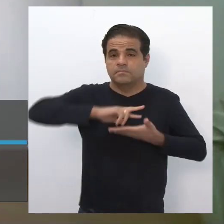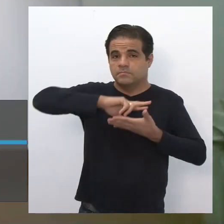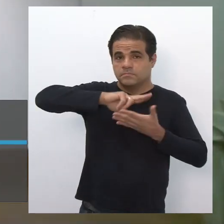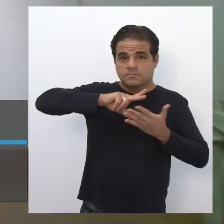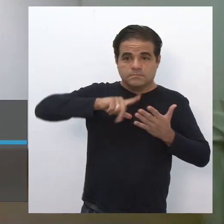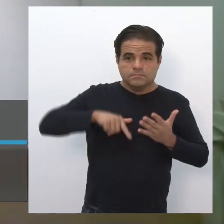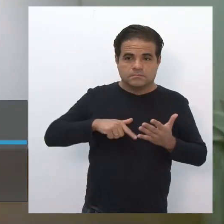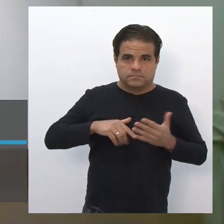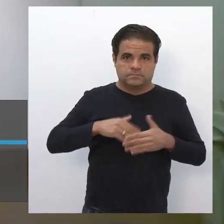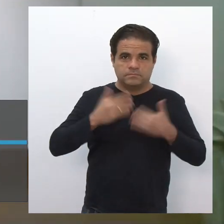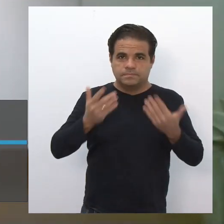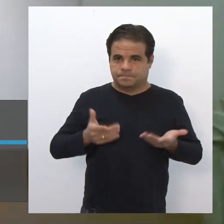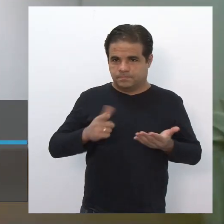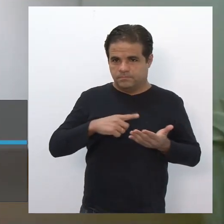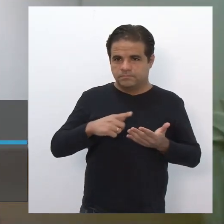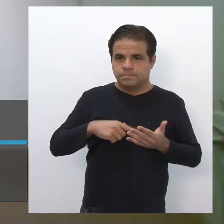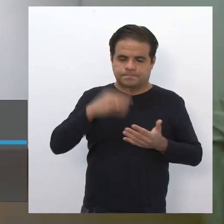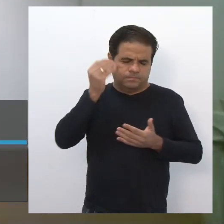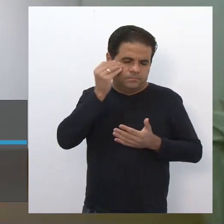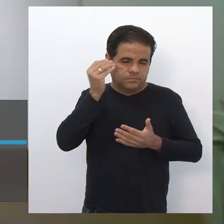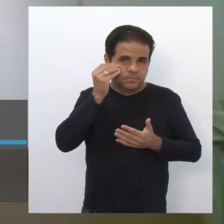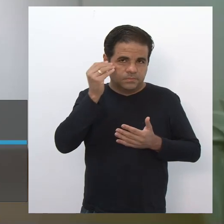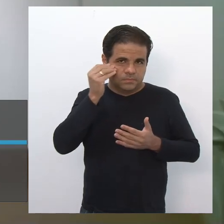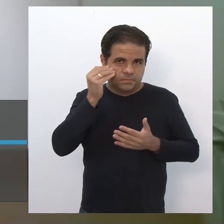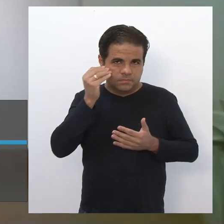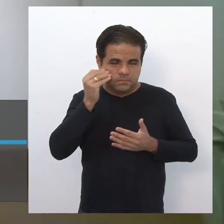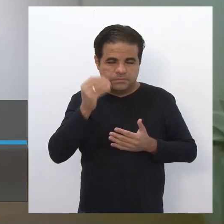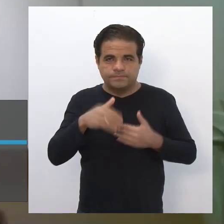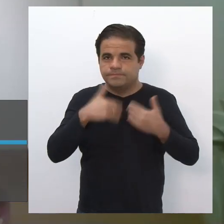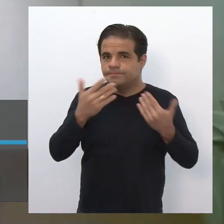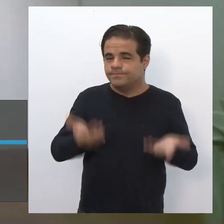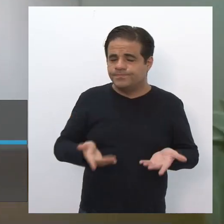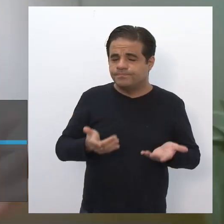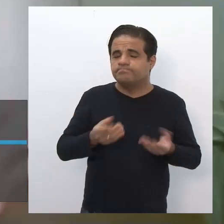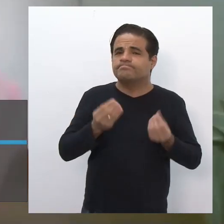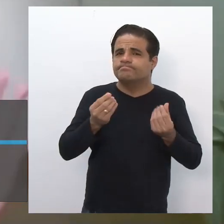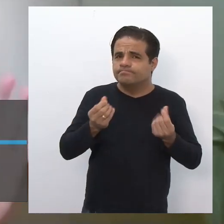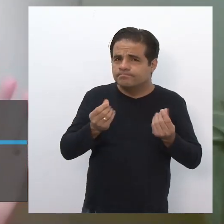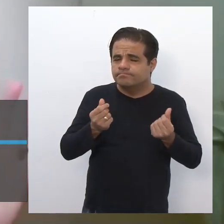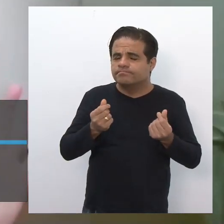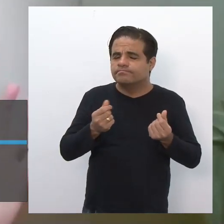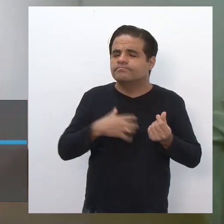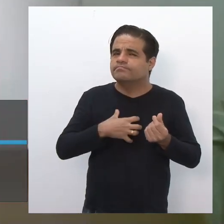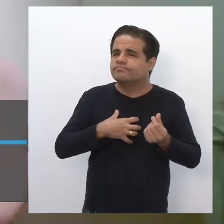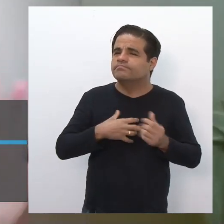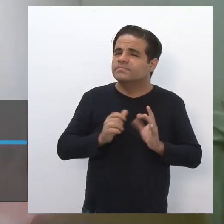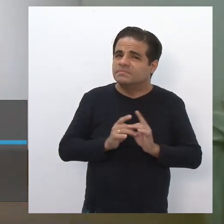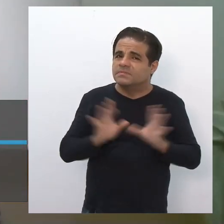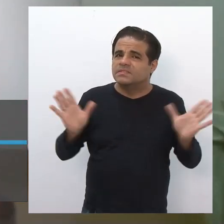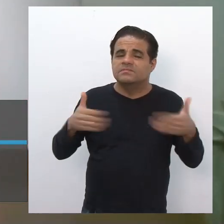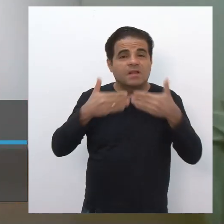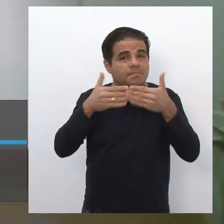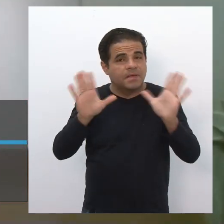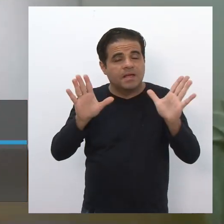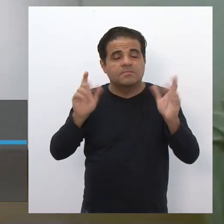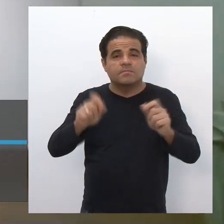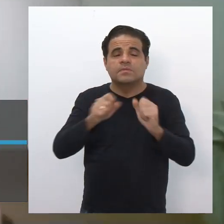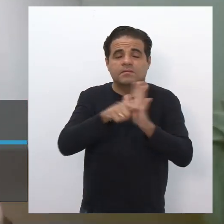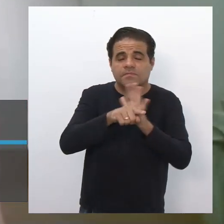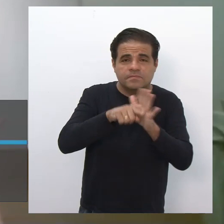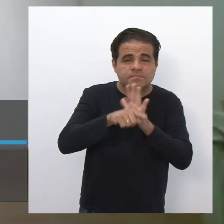característica de experimentação, de laboratório. Então, eu fiquei livre, fiquei aberto para poder